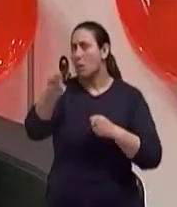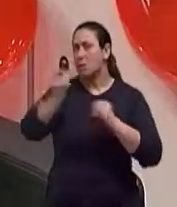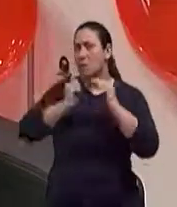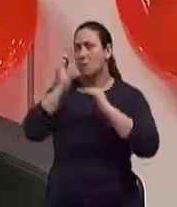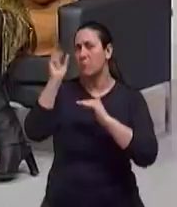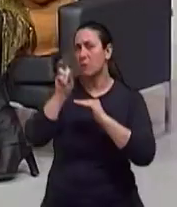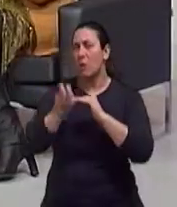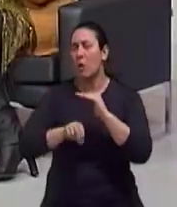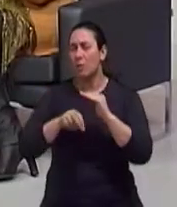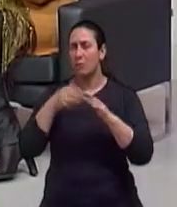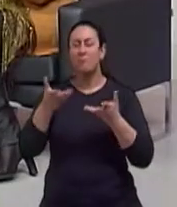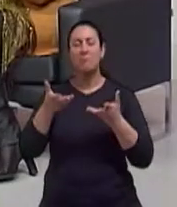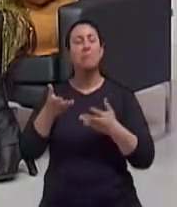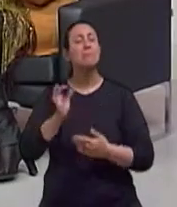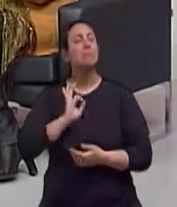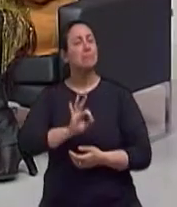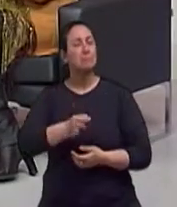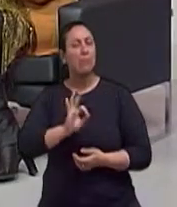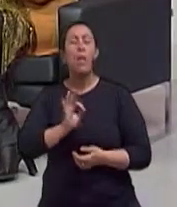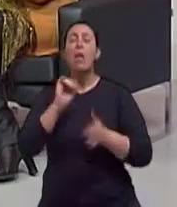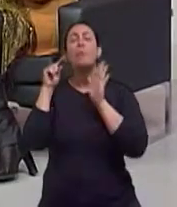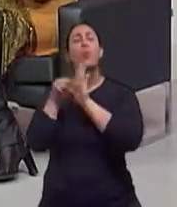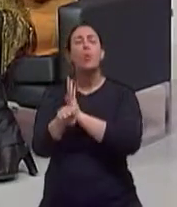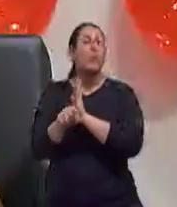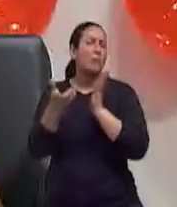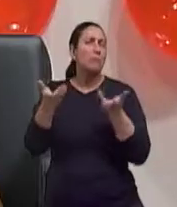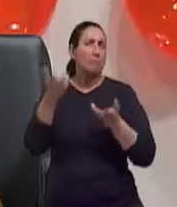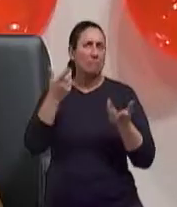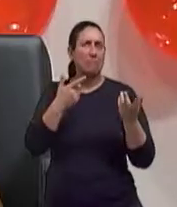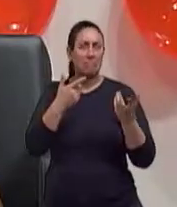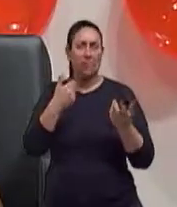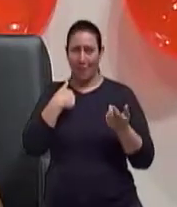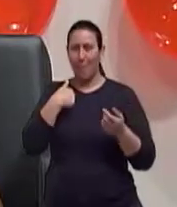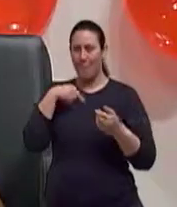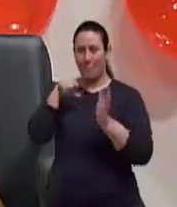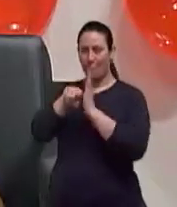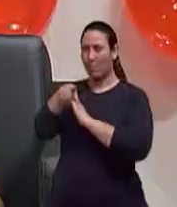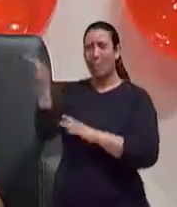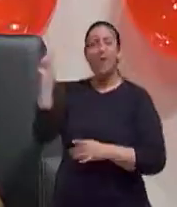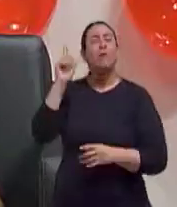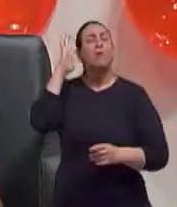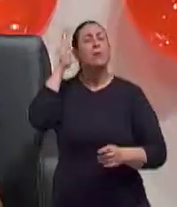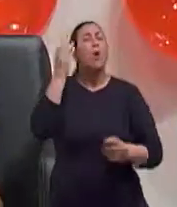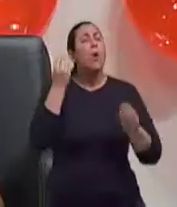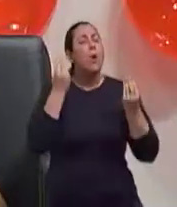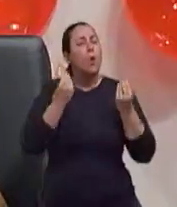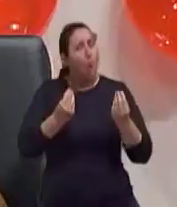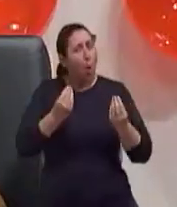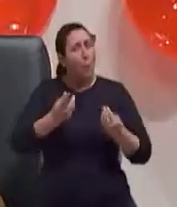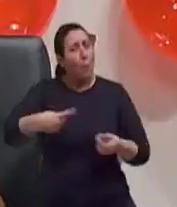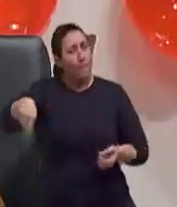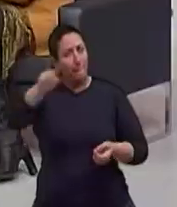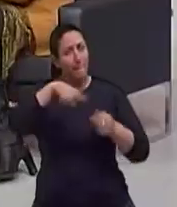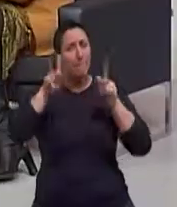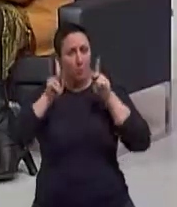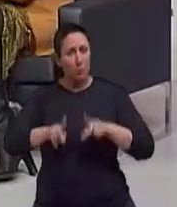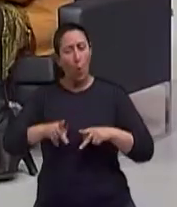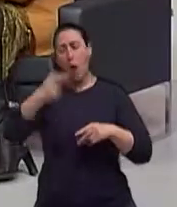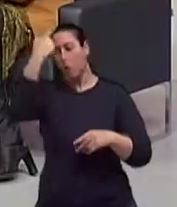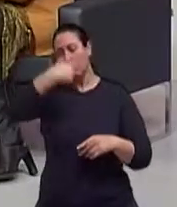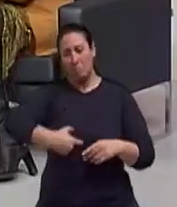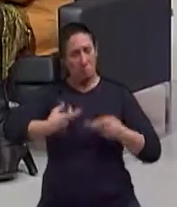quanto será que já se perguntaram né sobre isso que eu perguntei para eles como é que as pessoas se vê velho